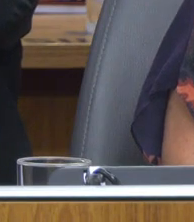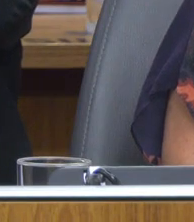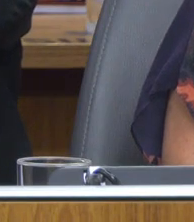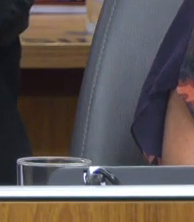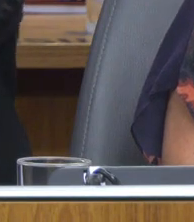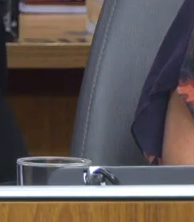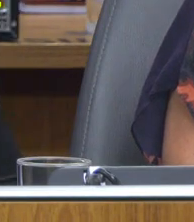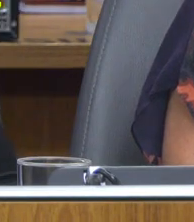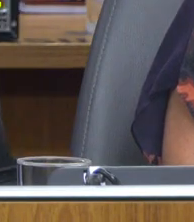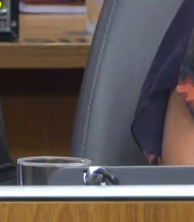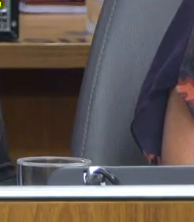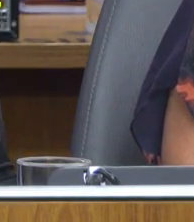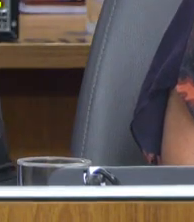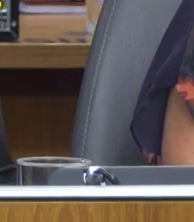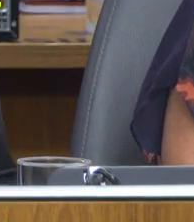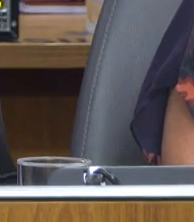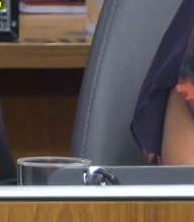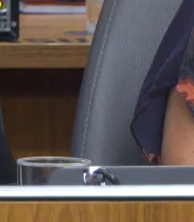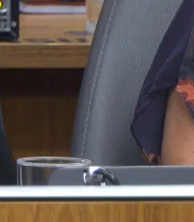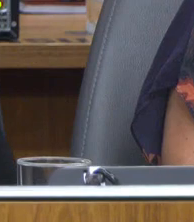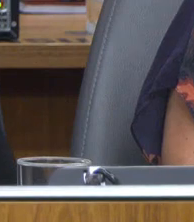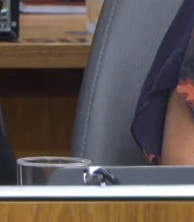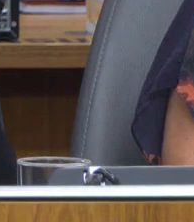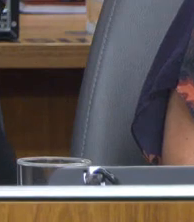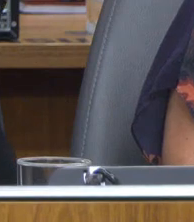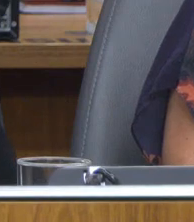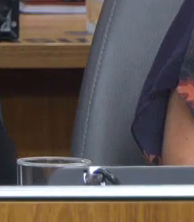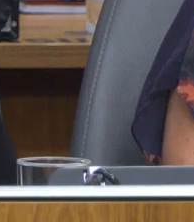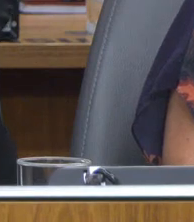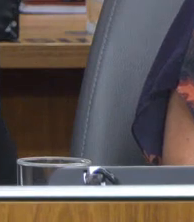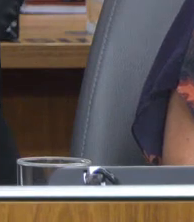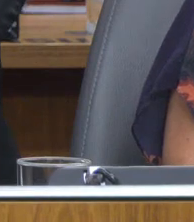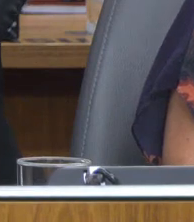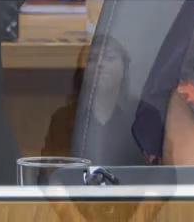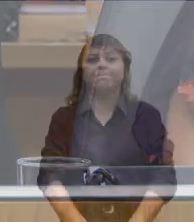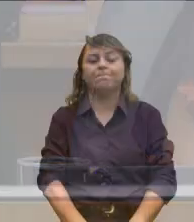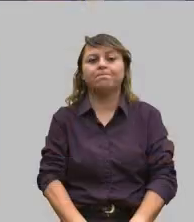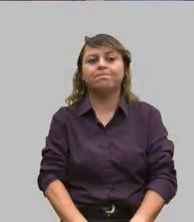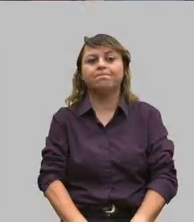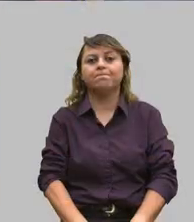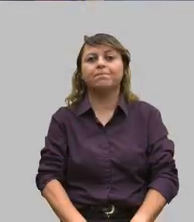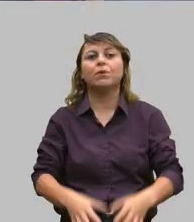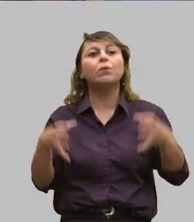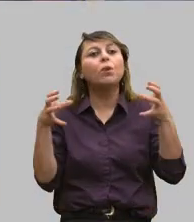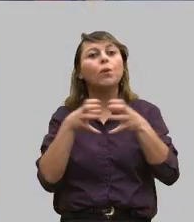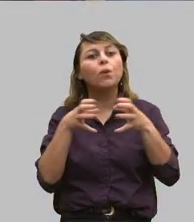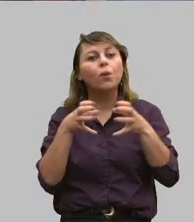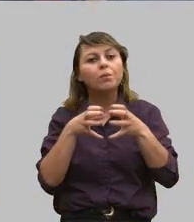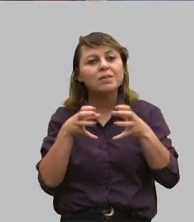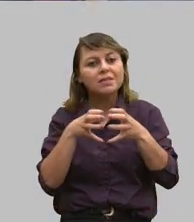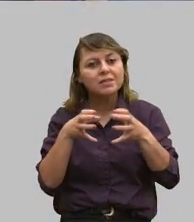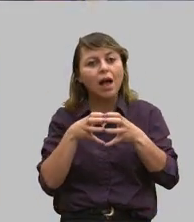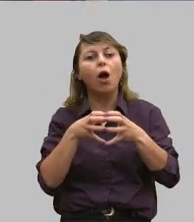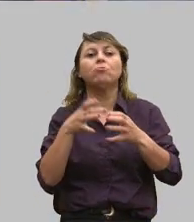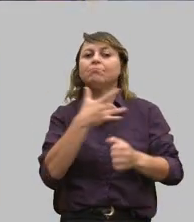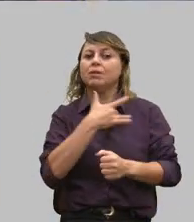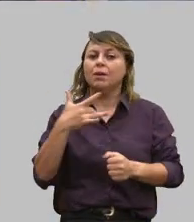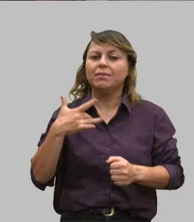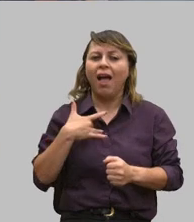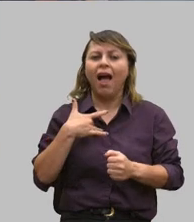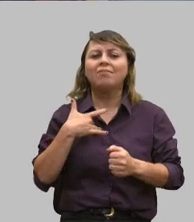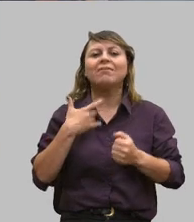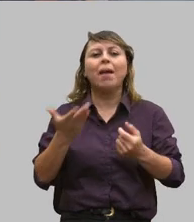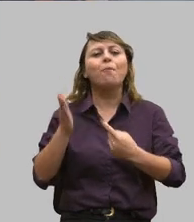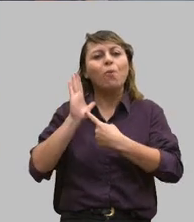educação e especialmente agradecer a comissão de saúde Deputado Arlen por ter nos dado essa oportunidade de